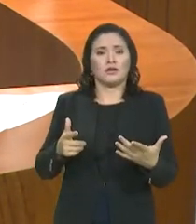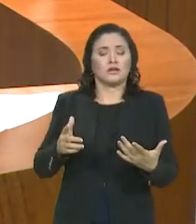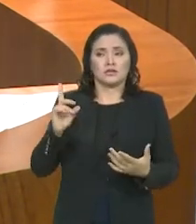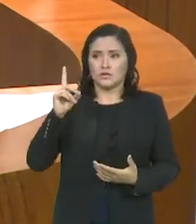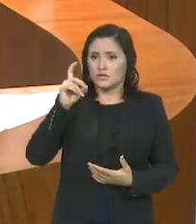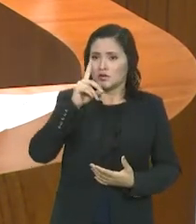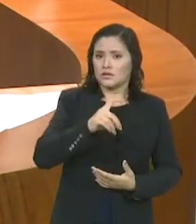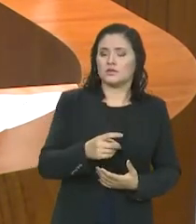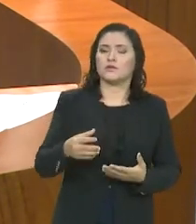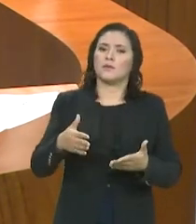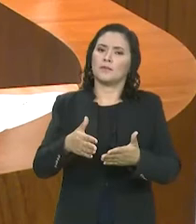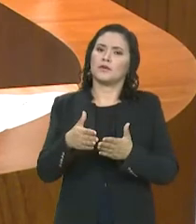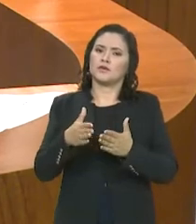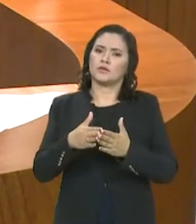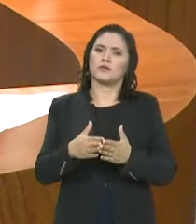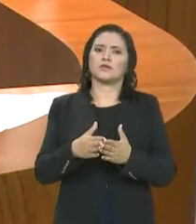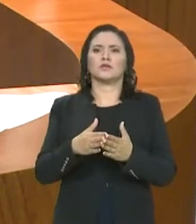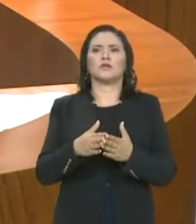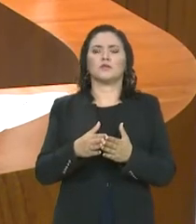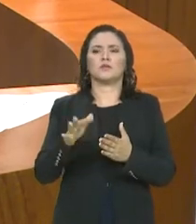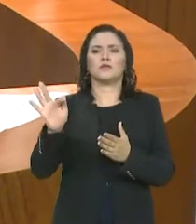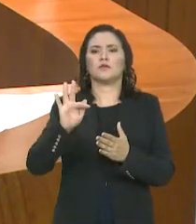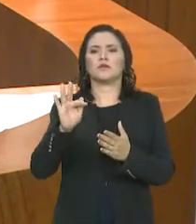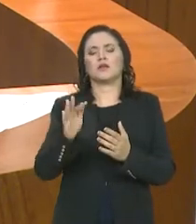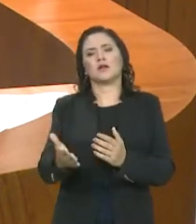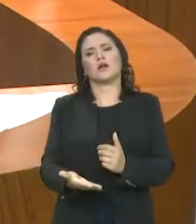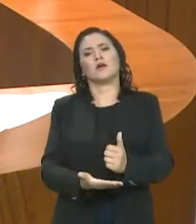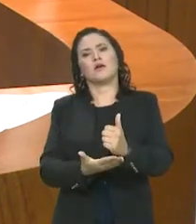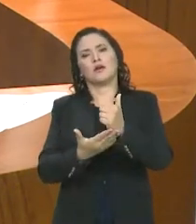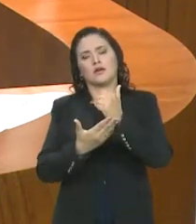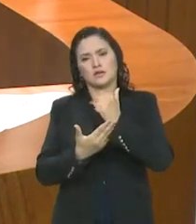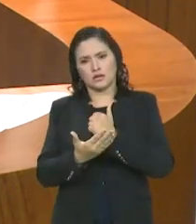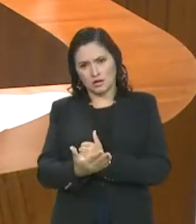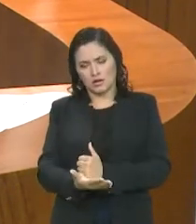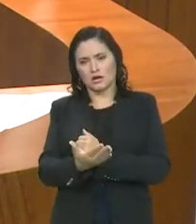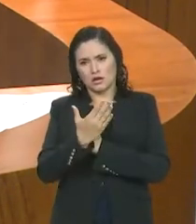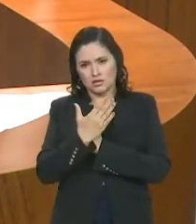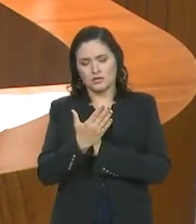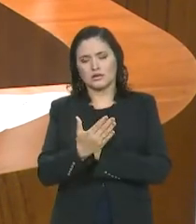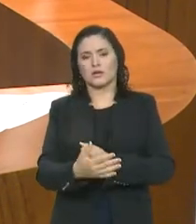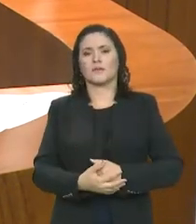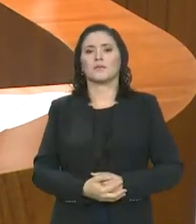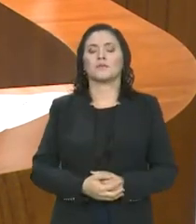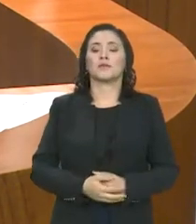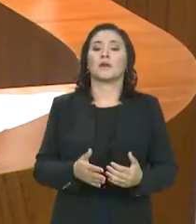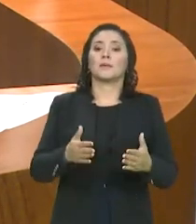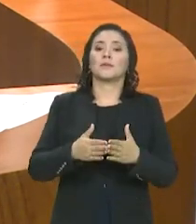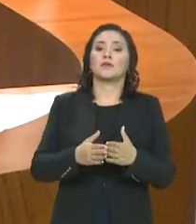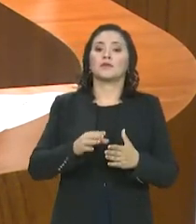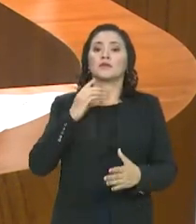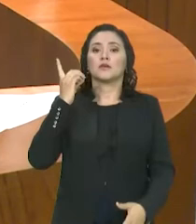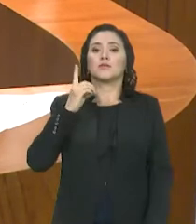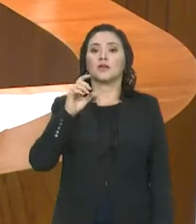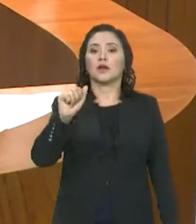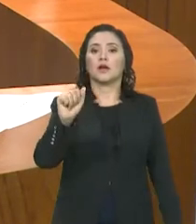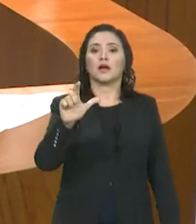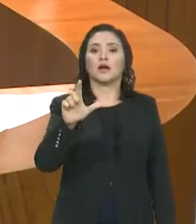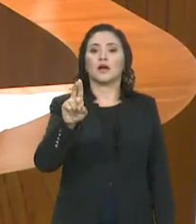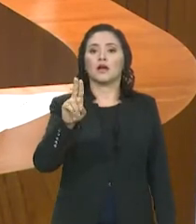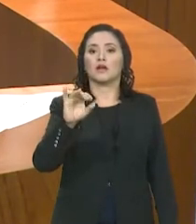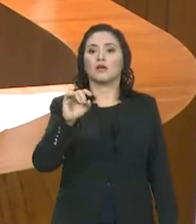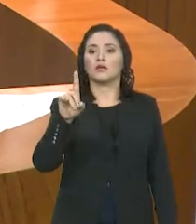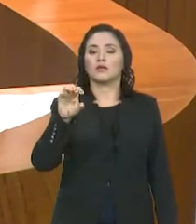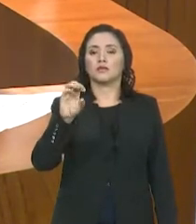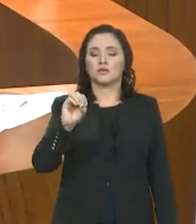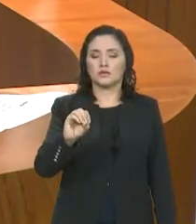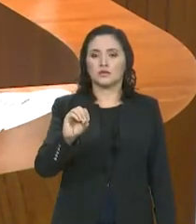ao deputado Aloysio Mendes, presidente da Comissão de Segurança da Câmara Federal, e nos apoiar nesse pedido,